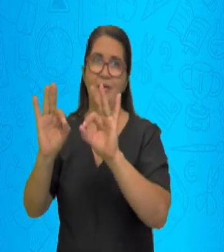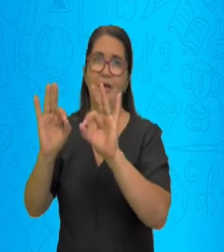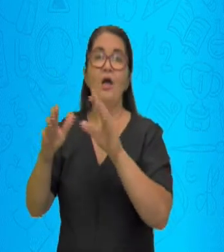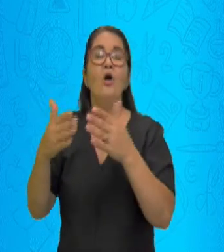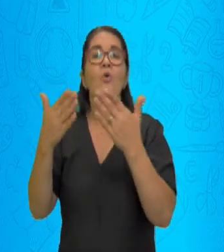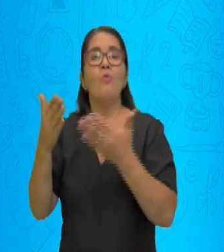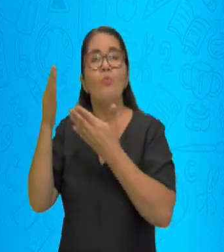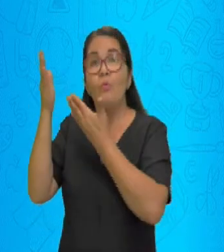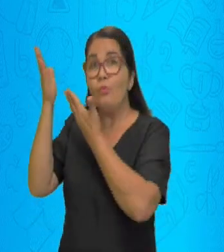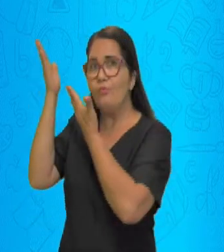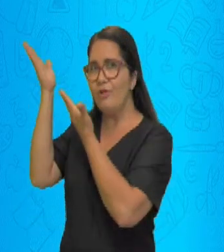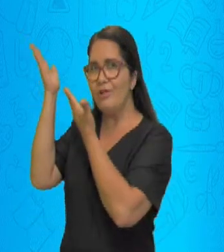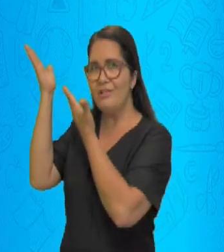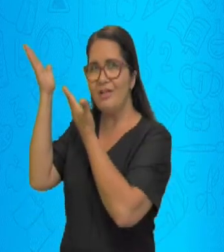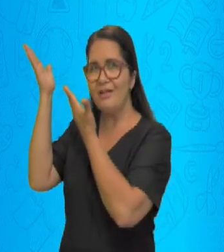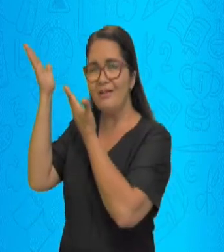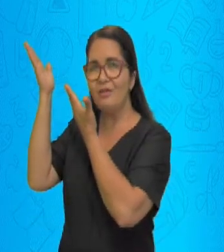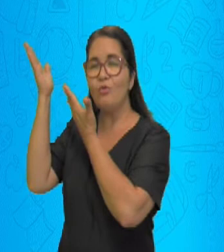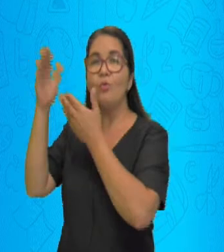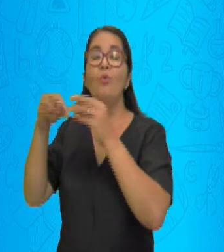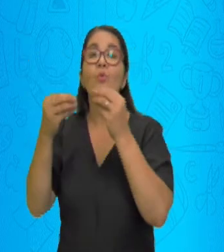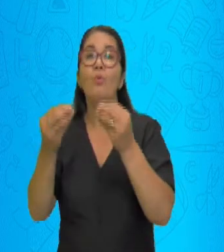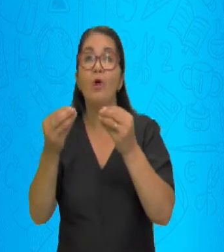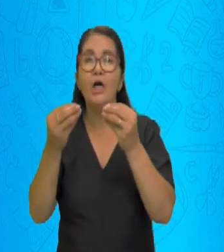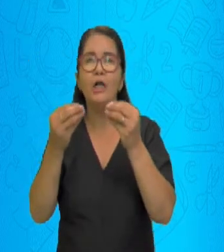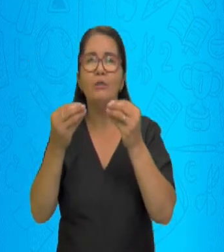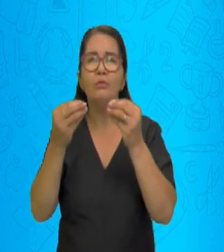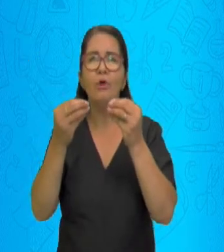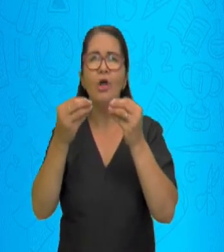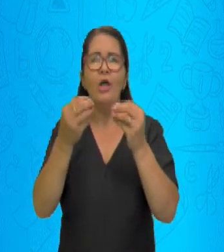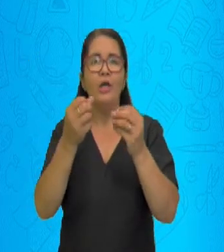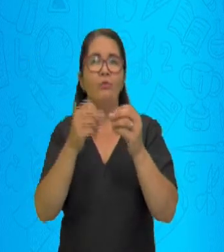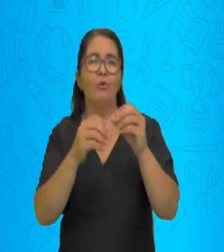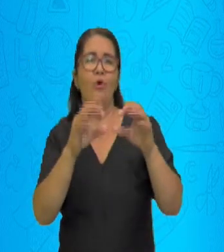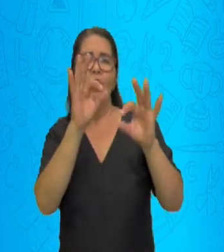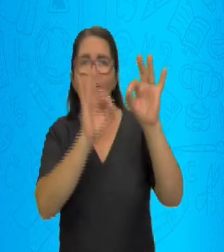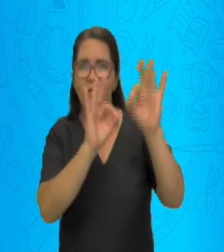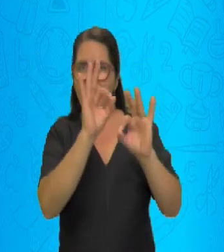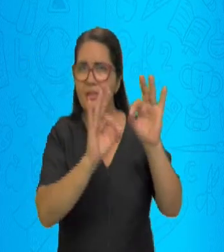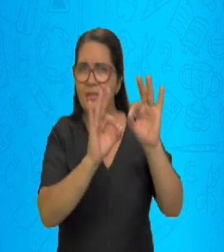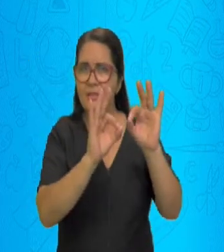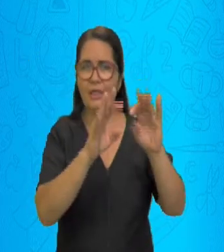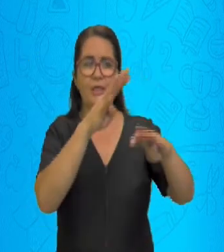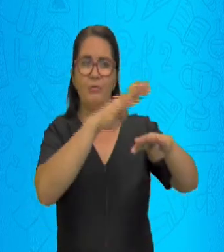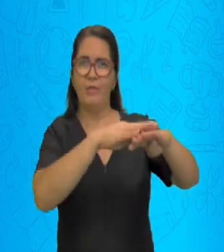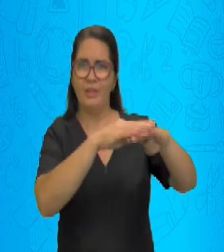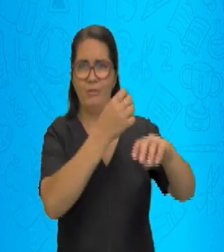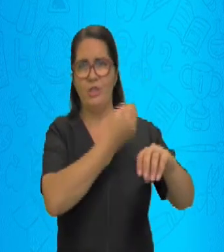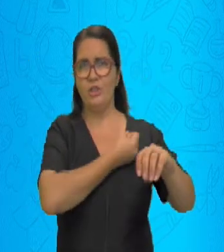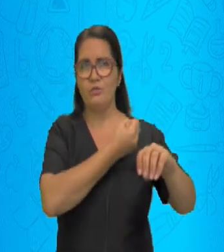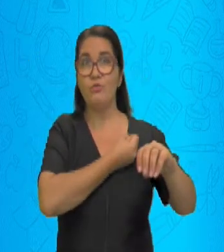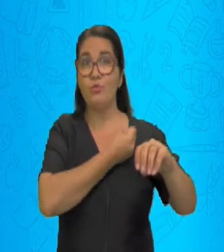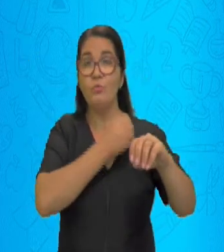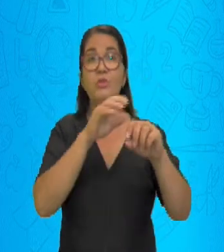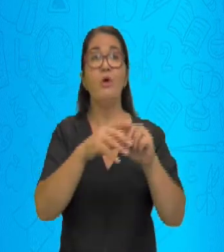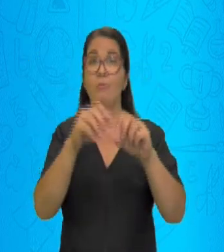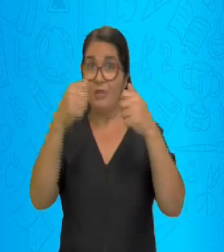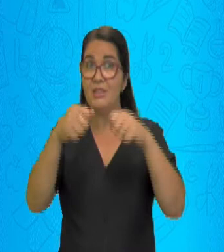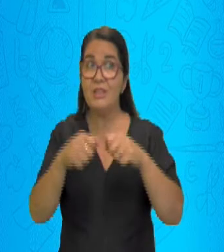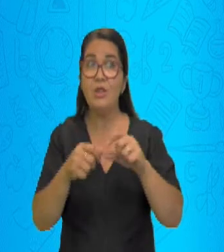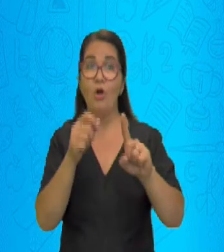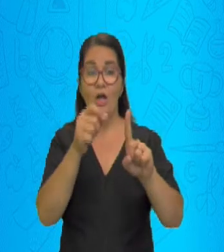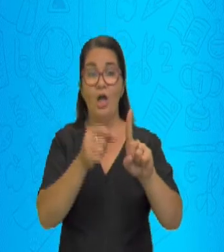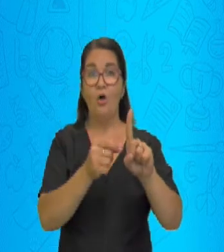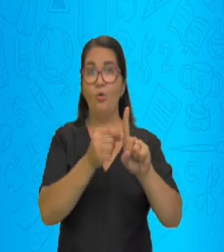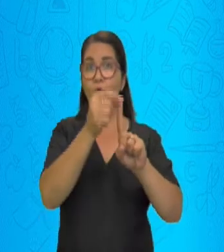faço a operação, armo a operação, eu tenho que operar as unidades, depois as dezenas, depois as